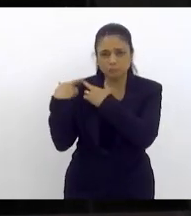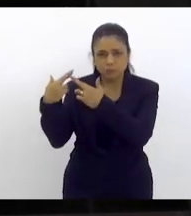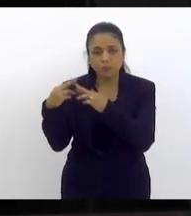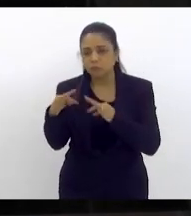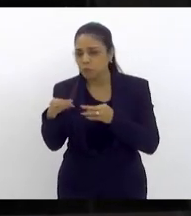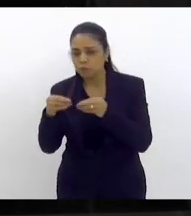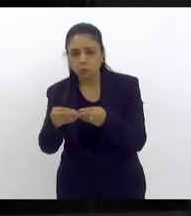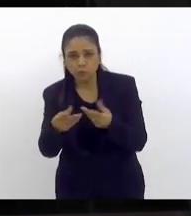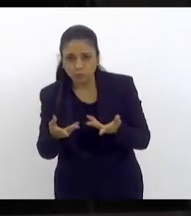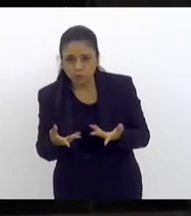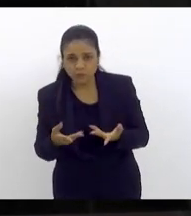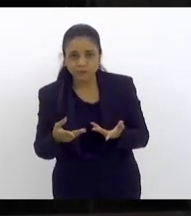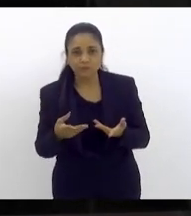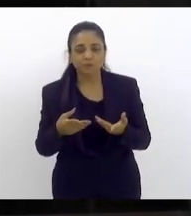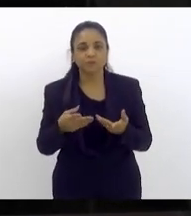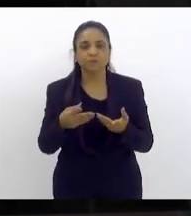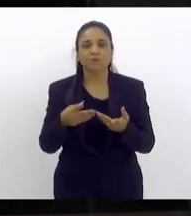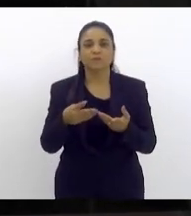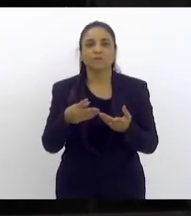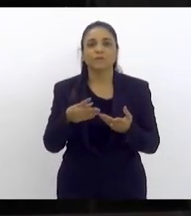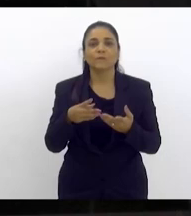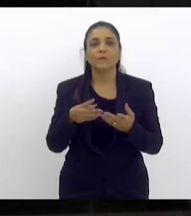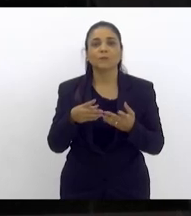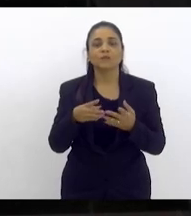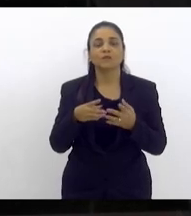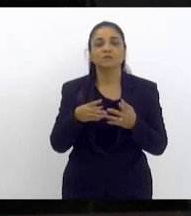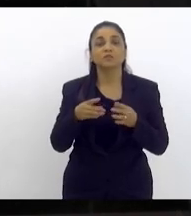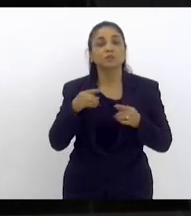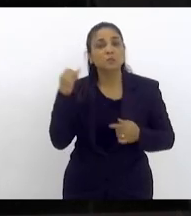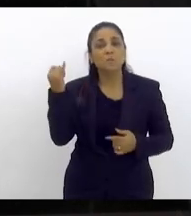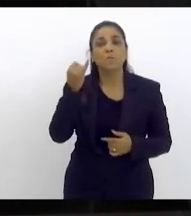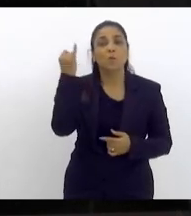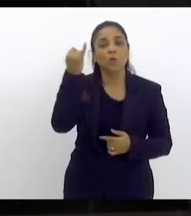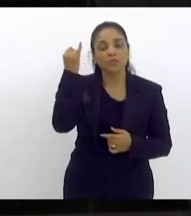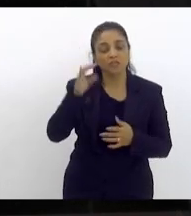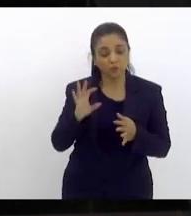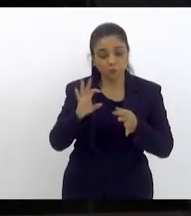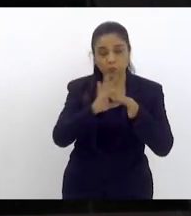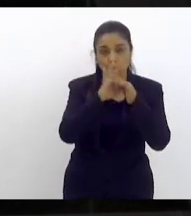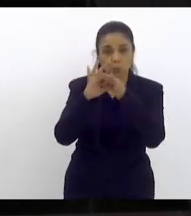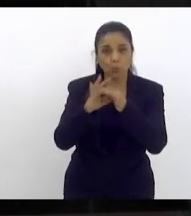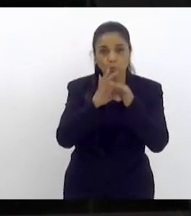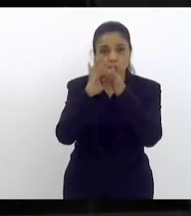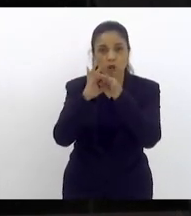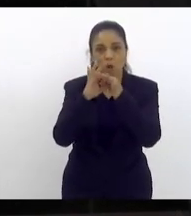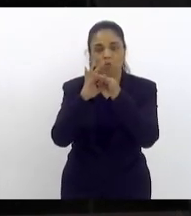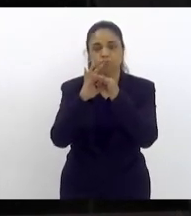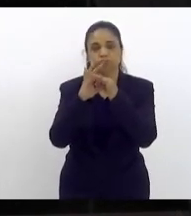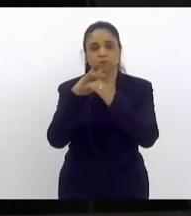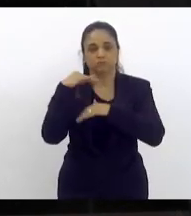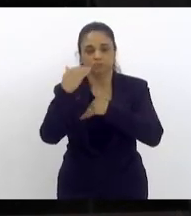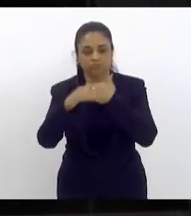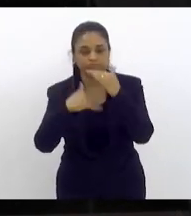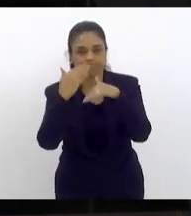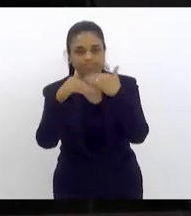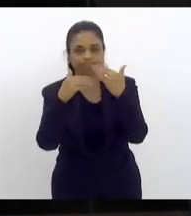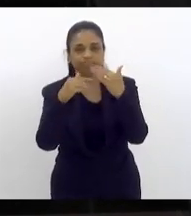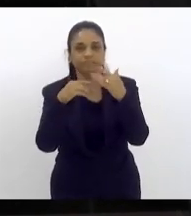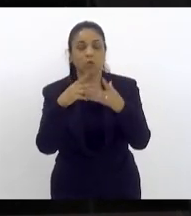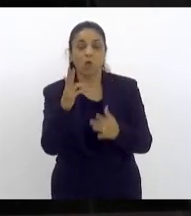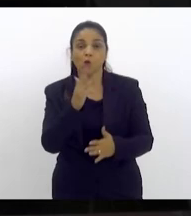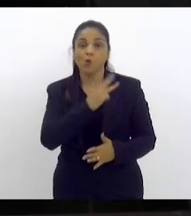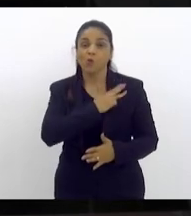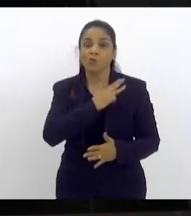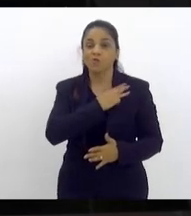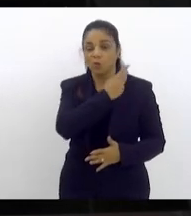eu falo daqueles que entendem que é importante união e reconstrução que é o que o governo Lula tem